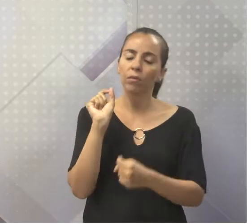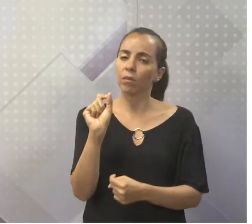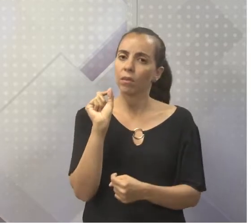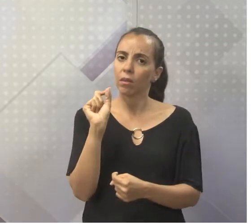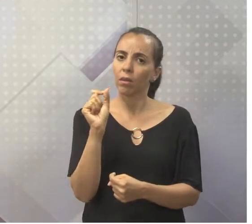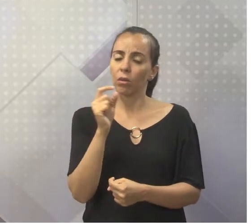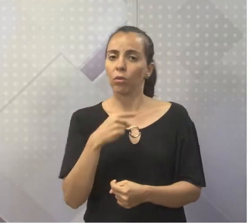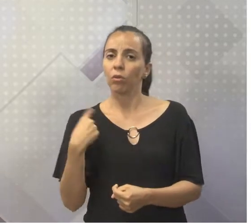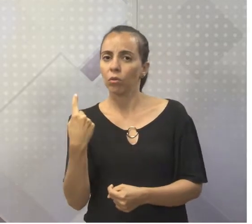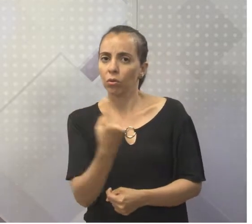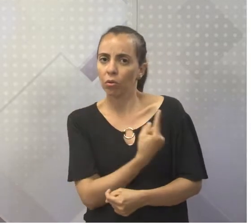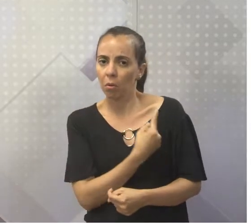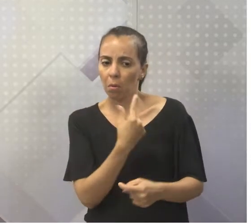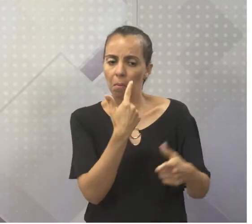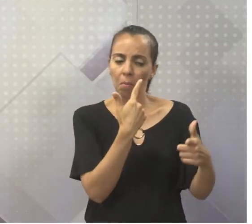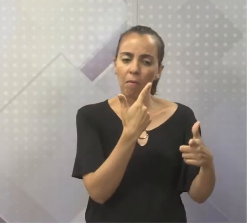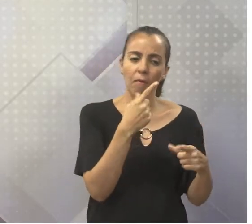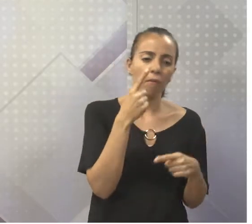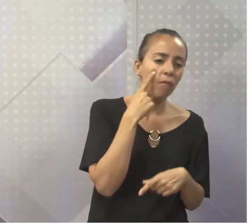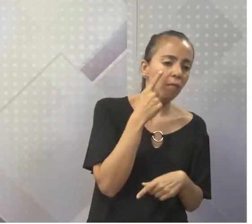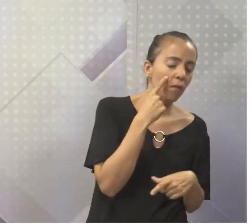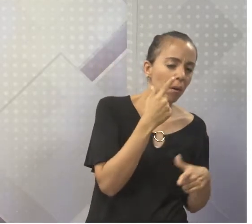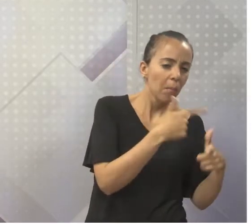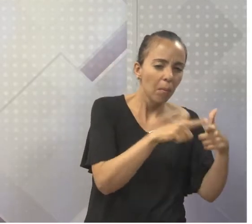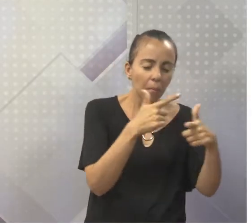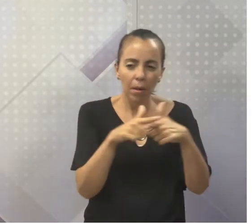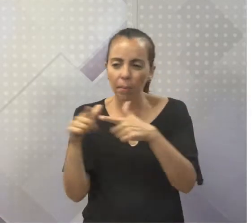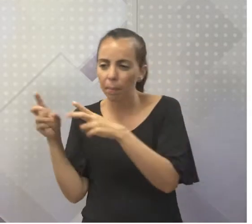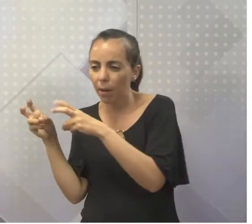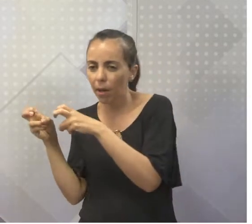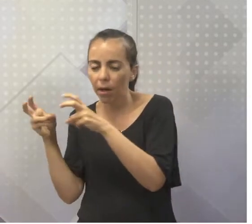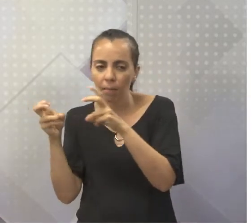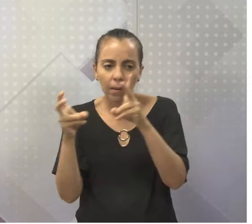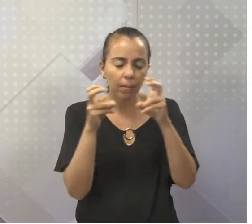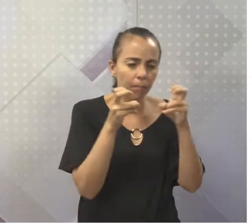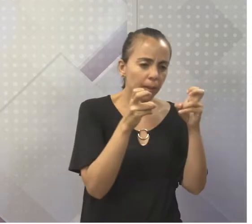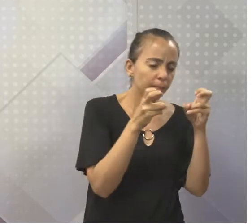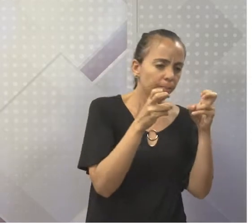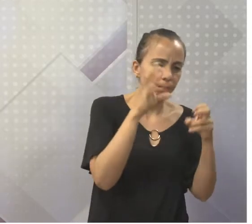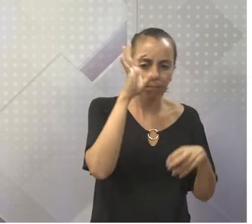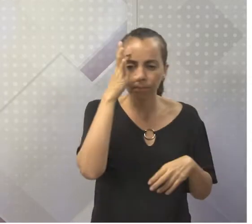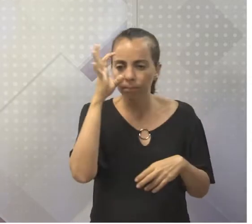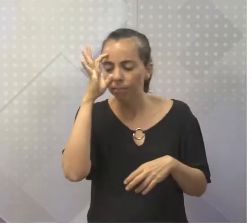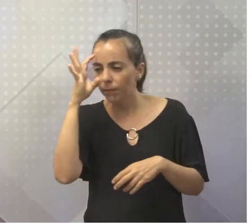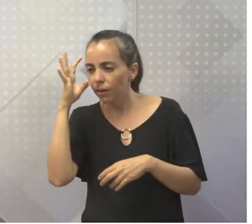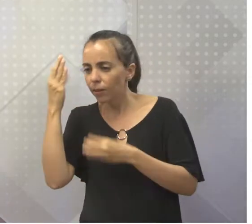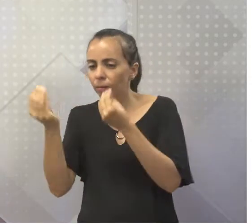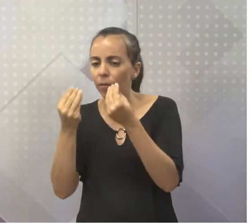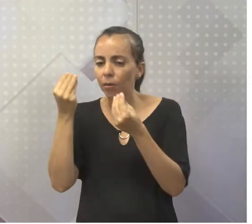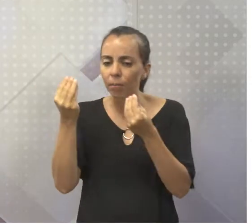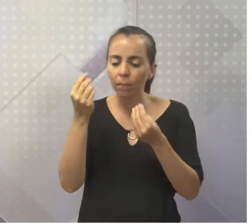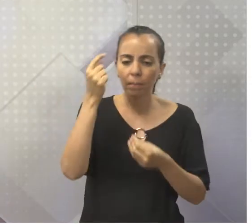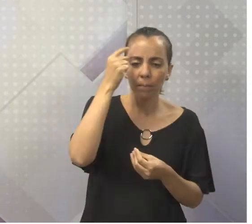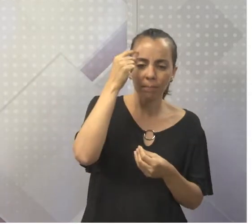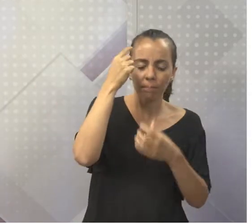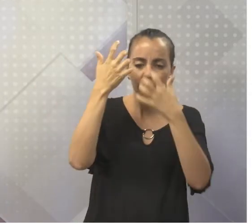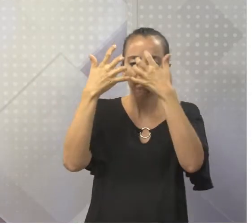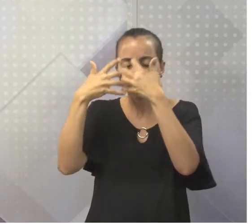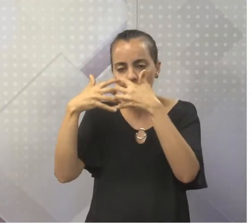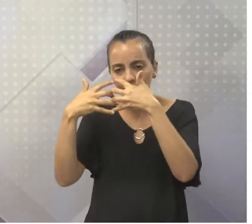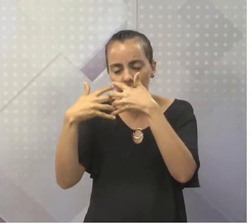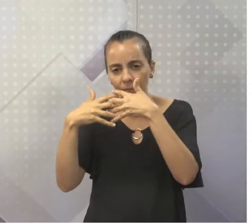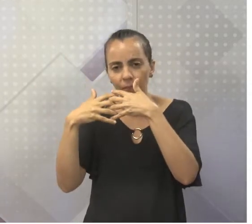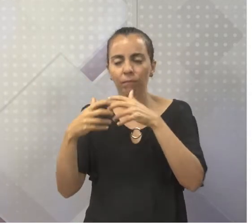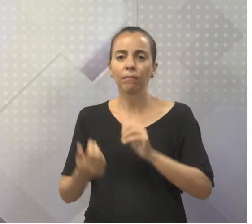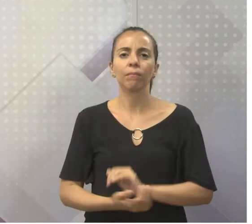para a solução de problemas da cidade ou comunidade com base na análise do consumo consciente essa